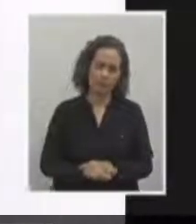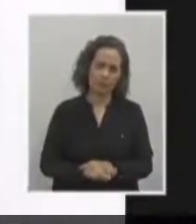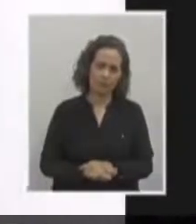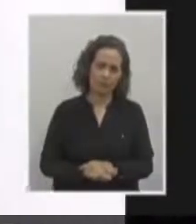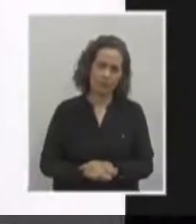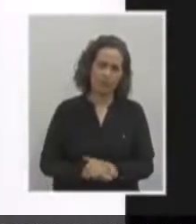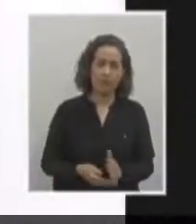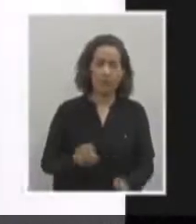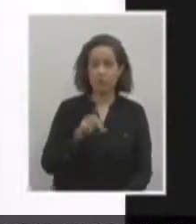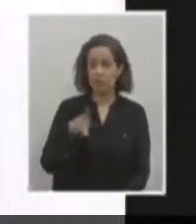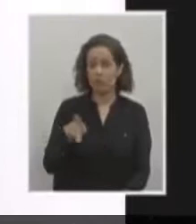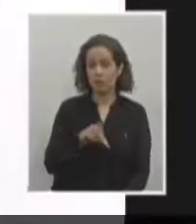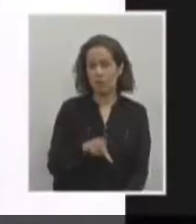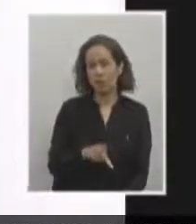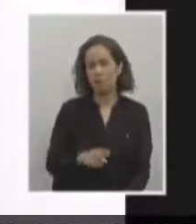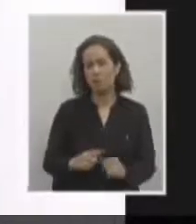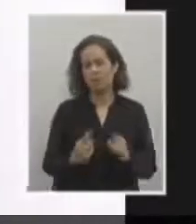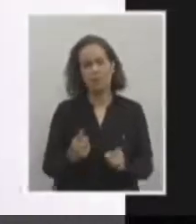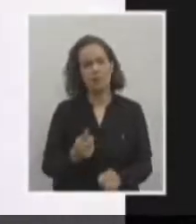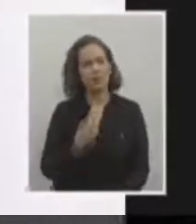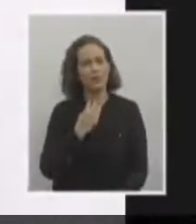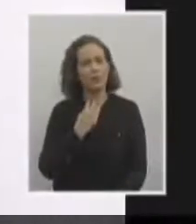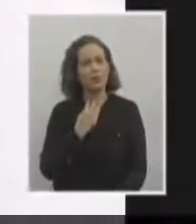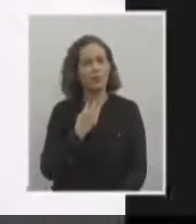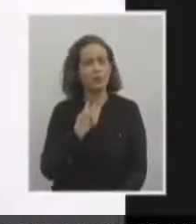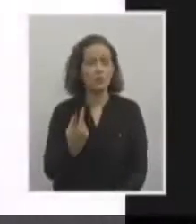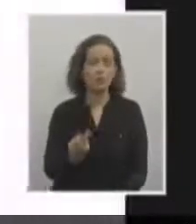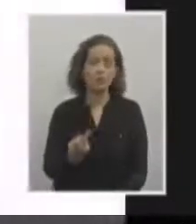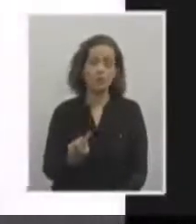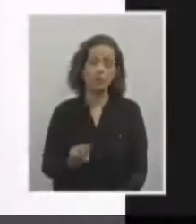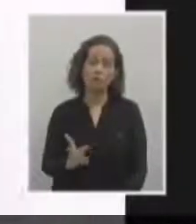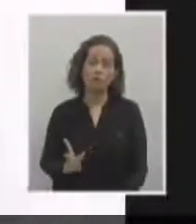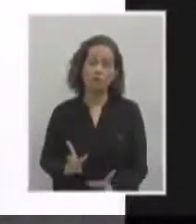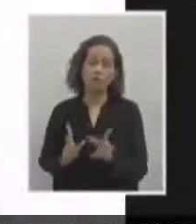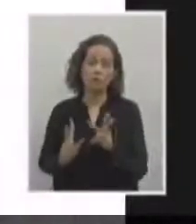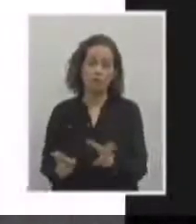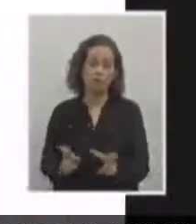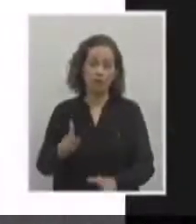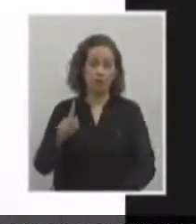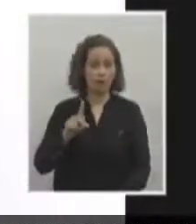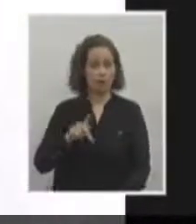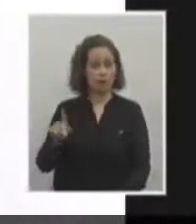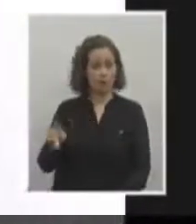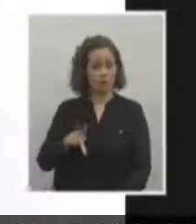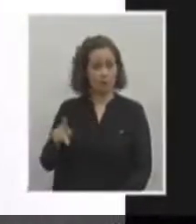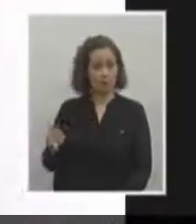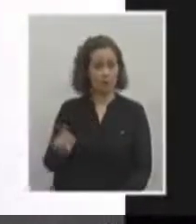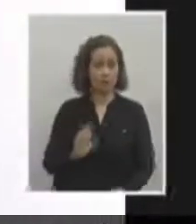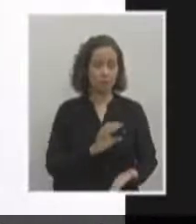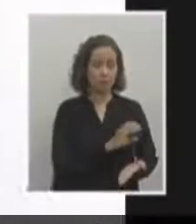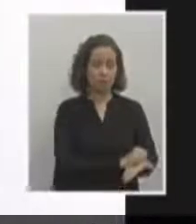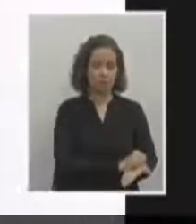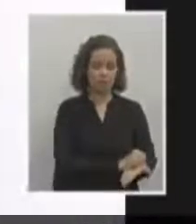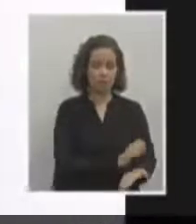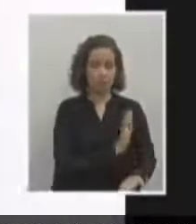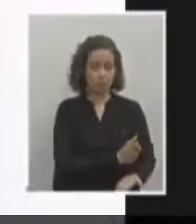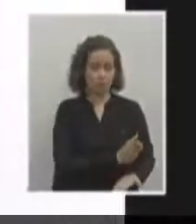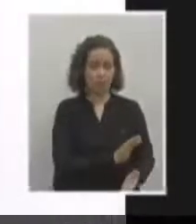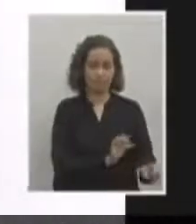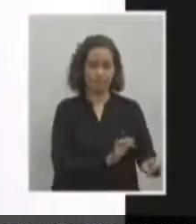podia falar que era a mesma situação de um professor habilitado trabalhando com os nossos alunos. Quando uma